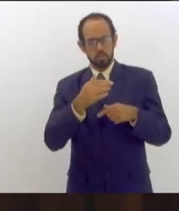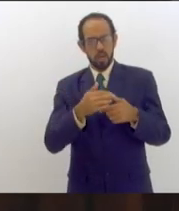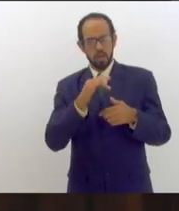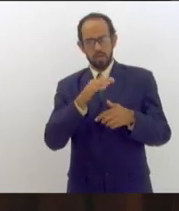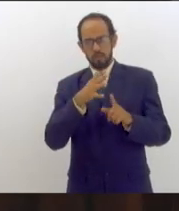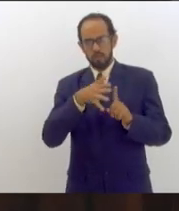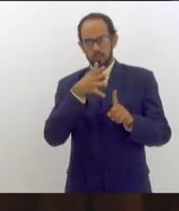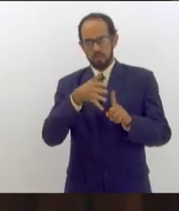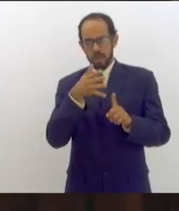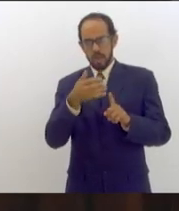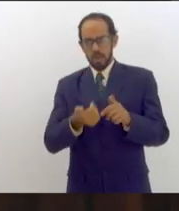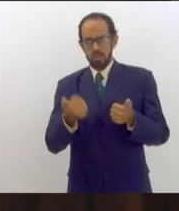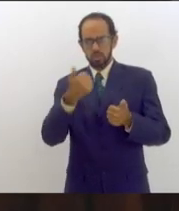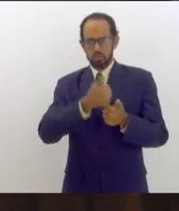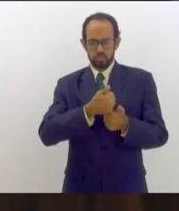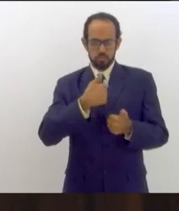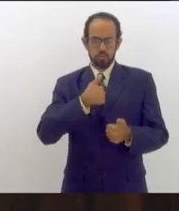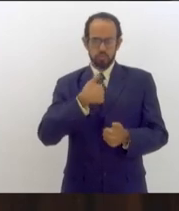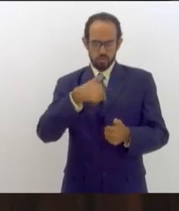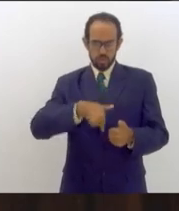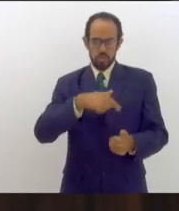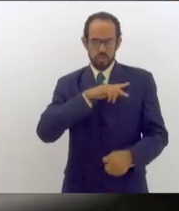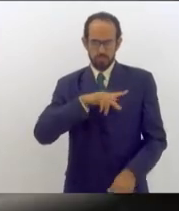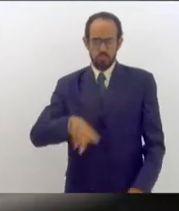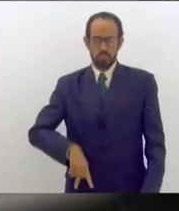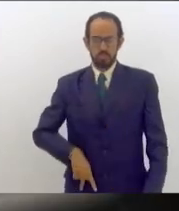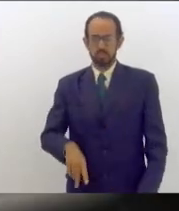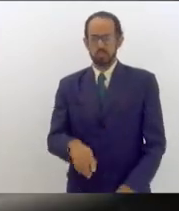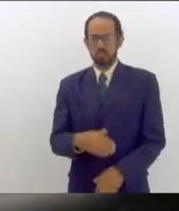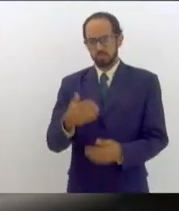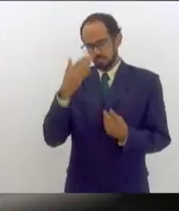presidência conforme combinado muito obrigada